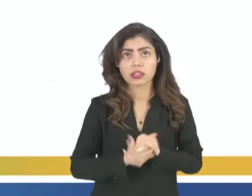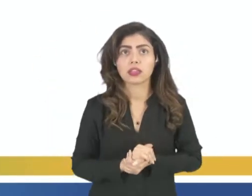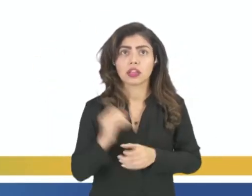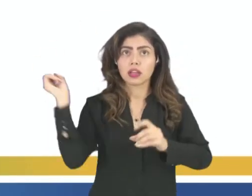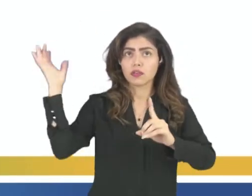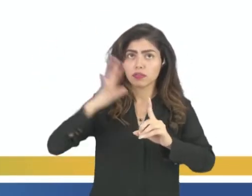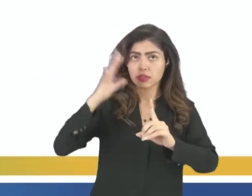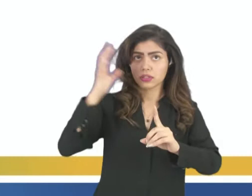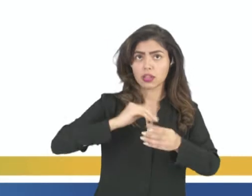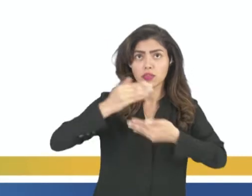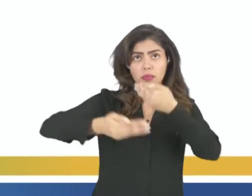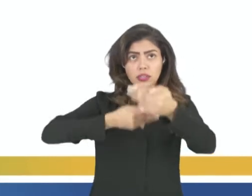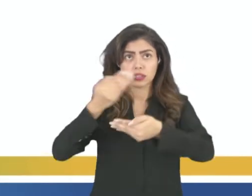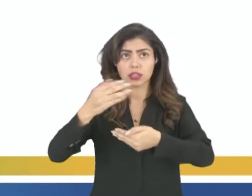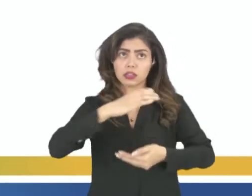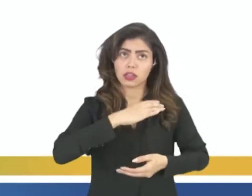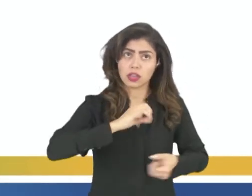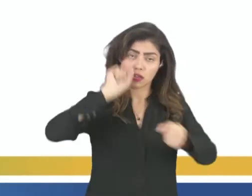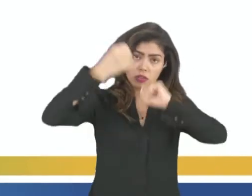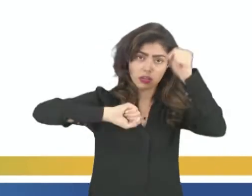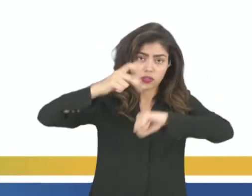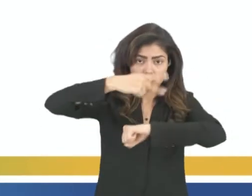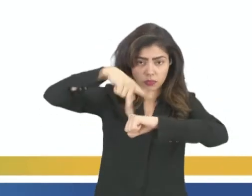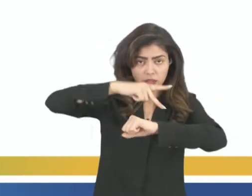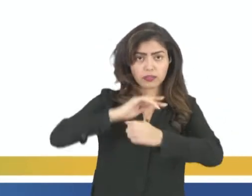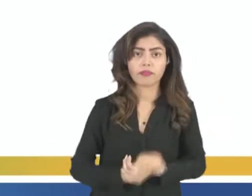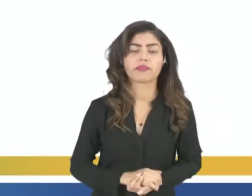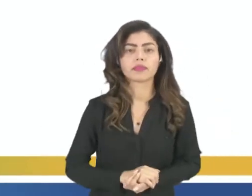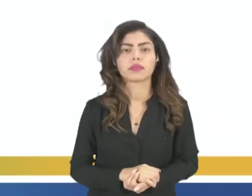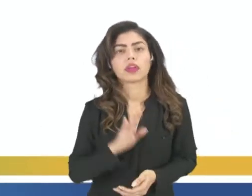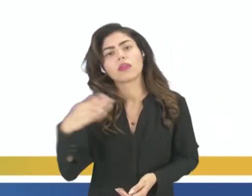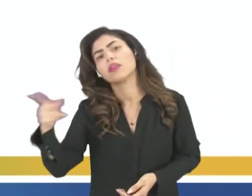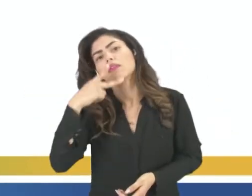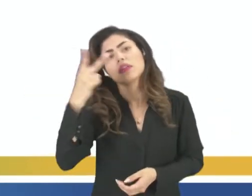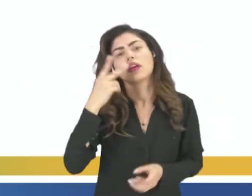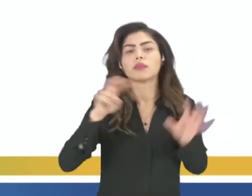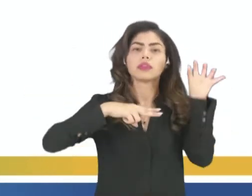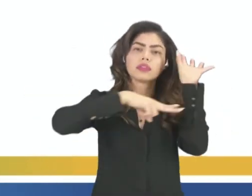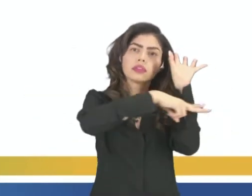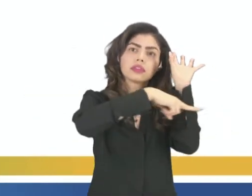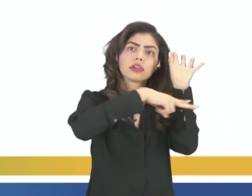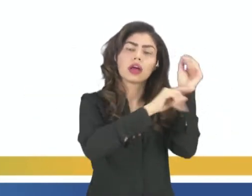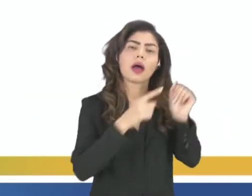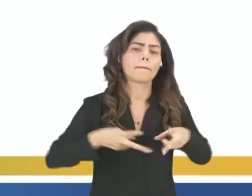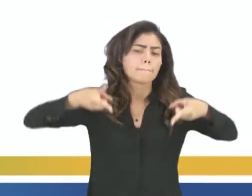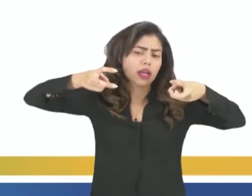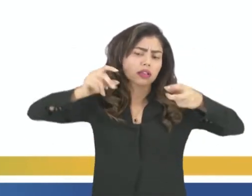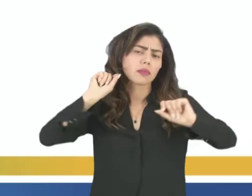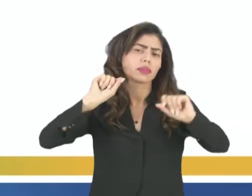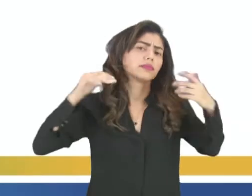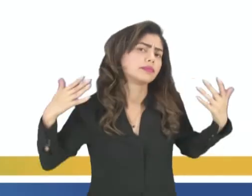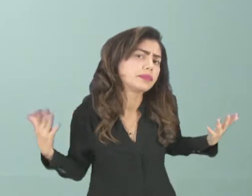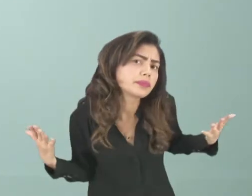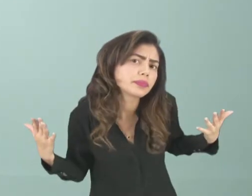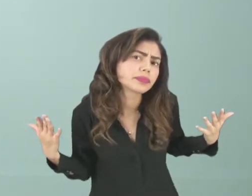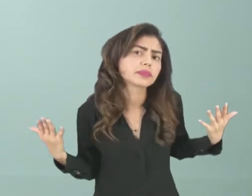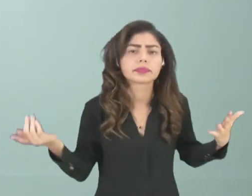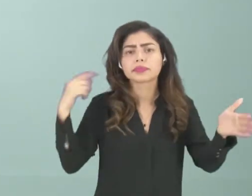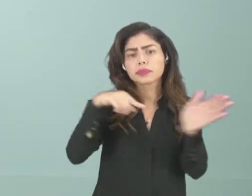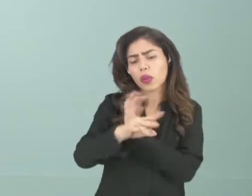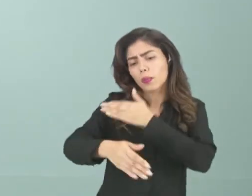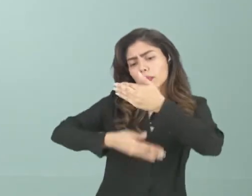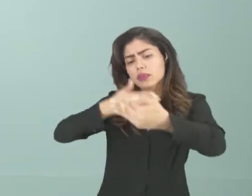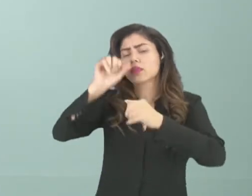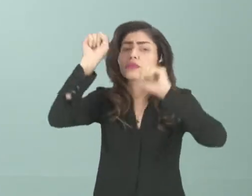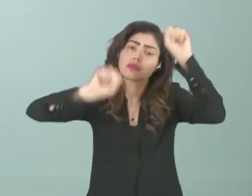e industrialização do país. Então, quando nós falamos de êxodo rural, a gente percebe, tendo nessa questão, que o